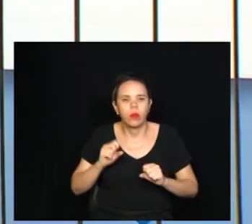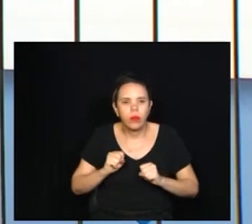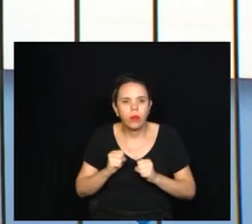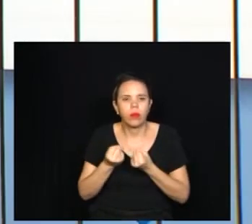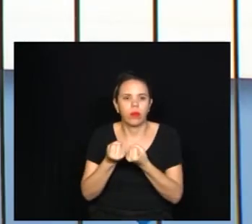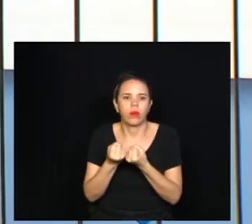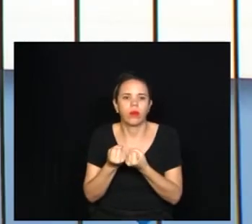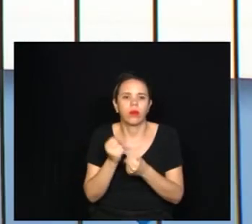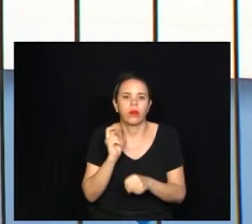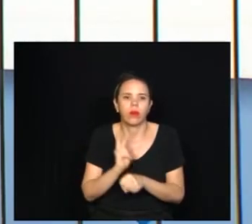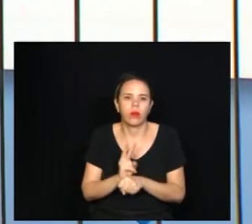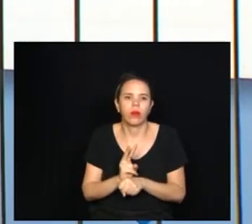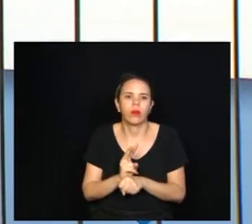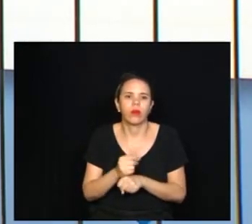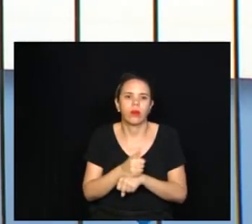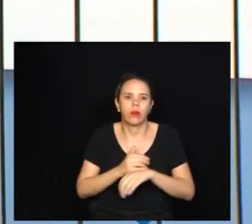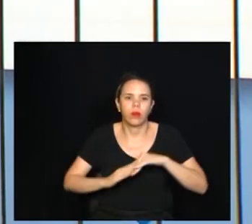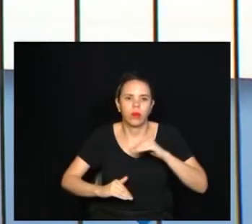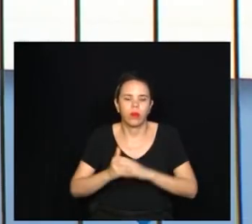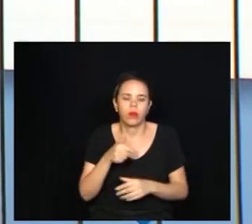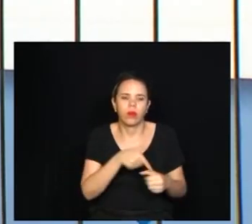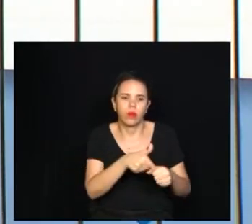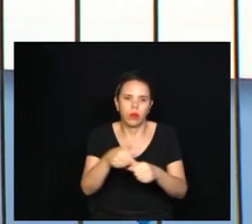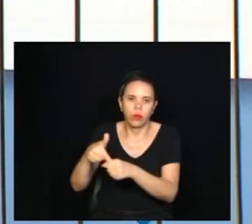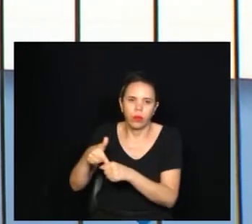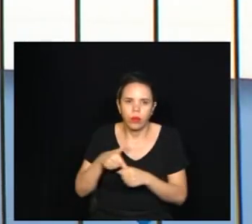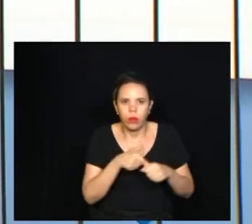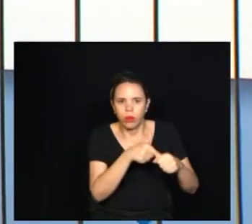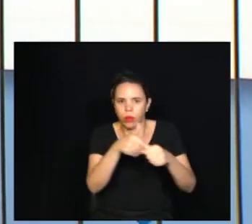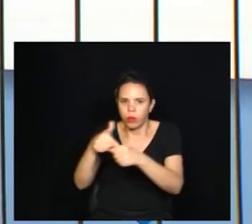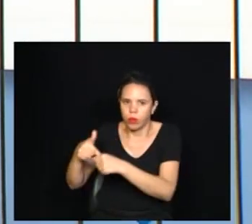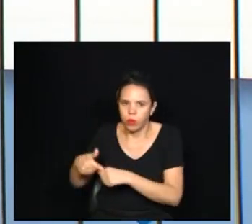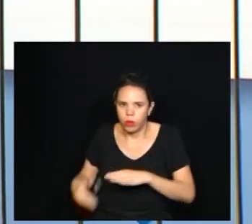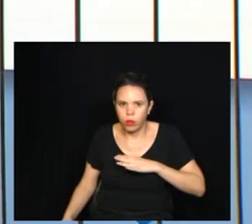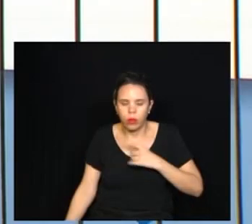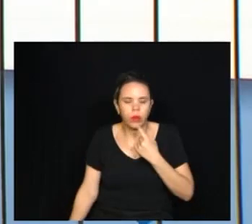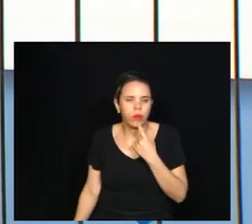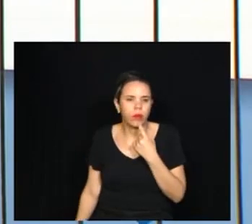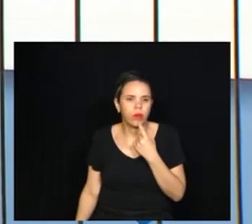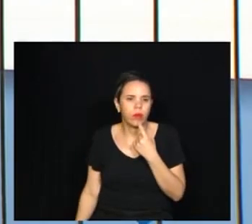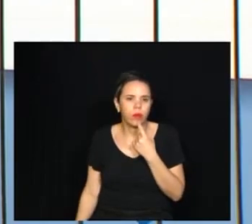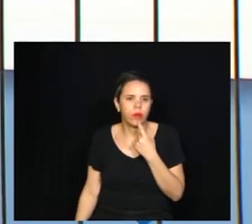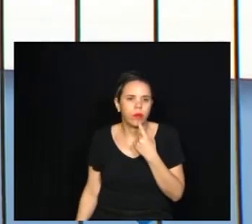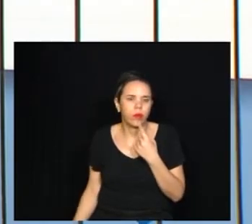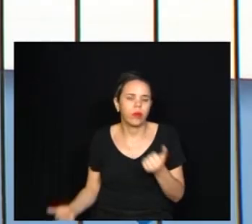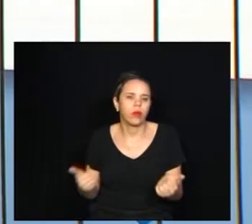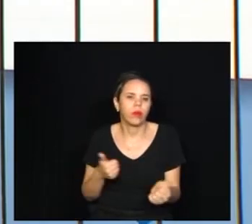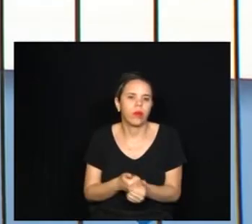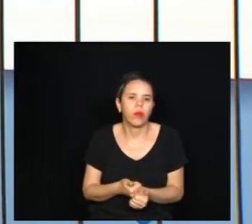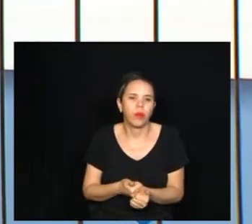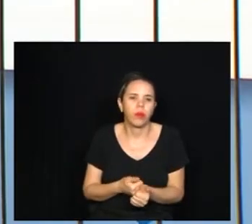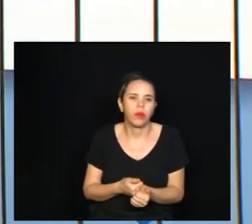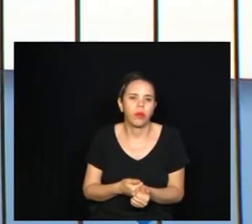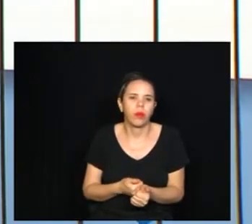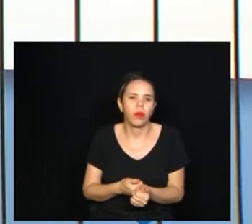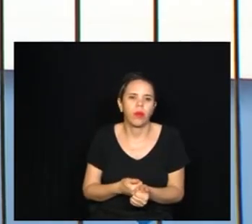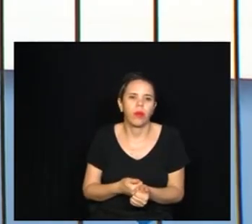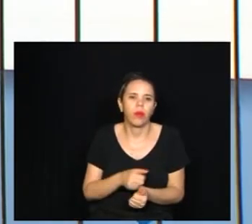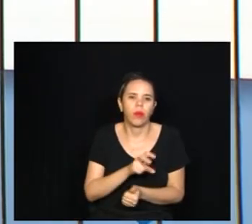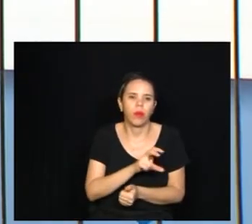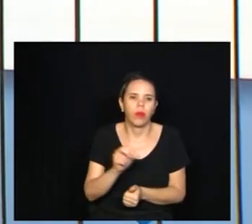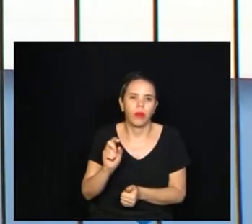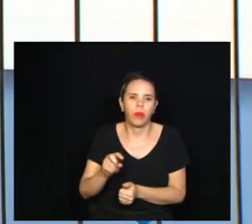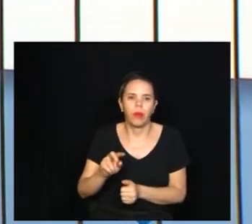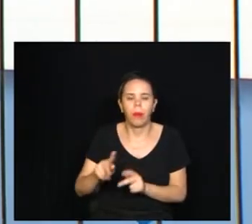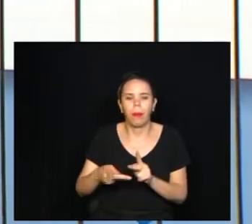e preservação da profissão de frentistas no município de Campinas. Aproximadamente 500 mil de